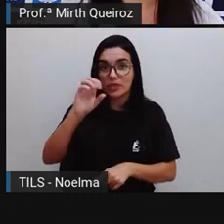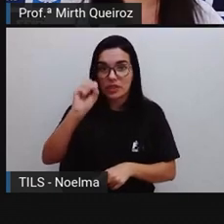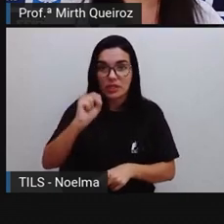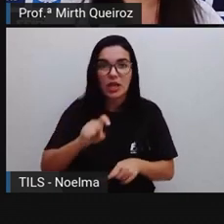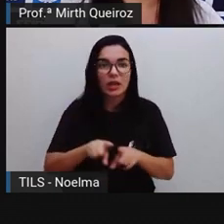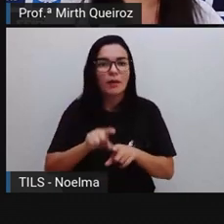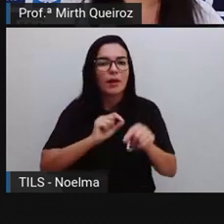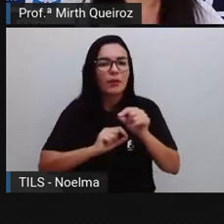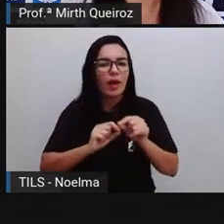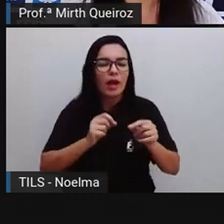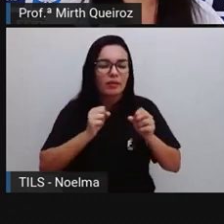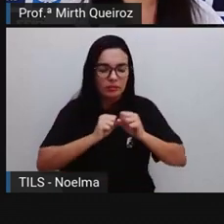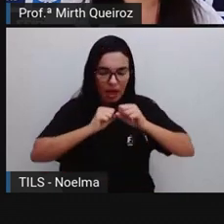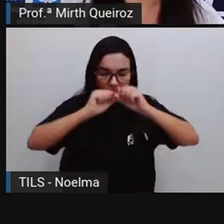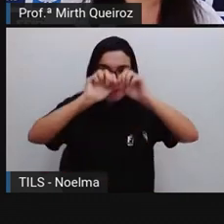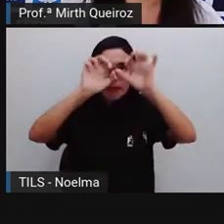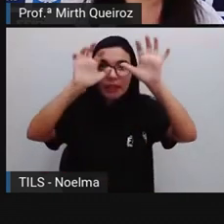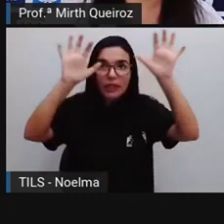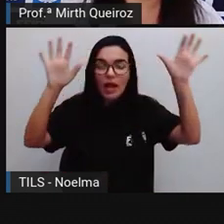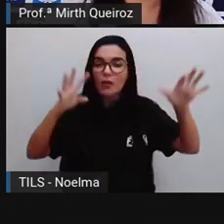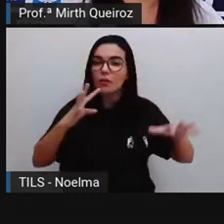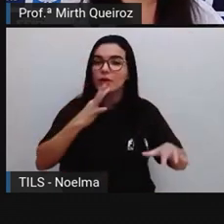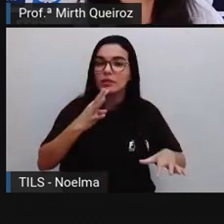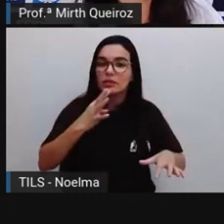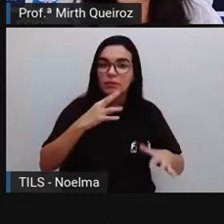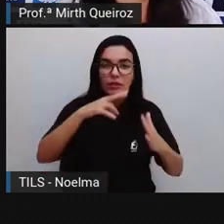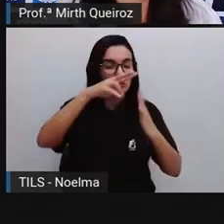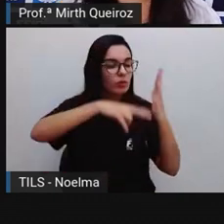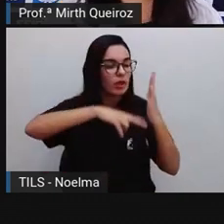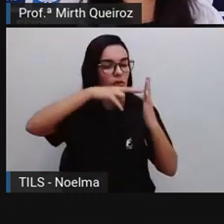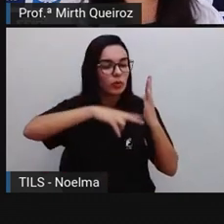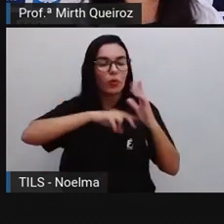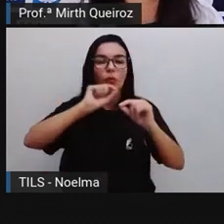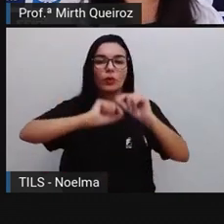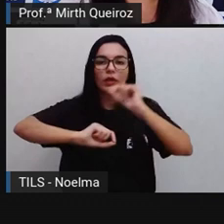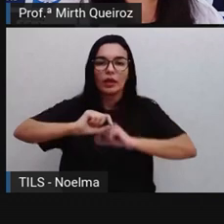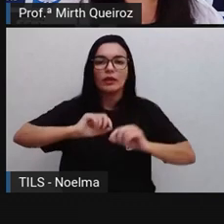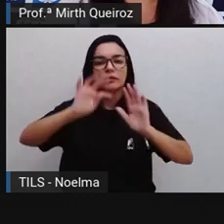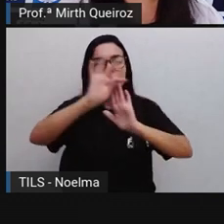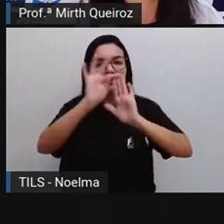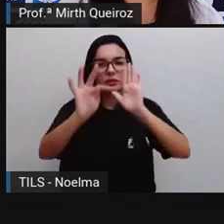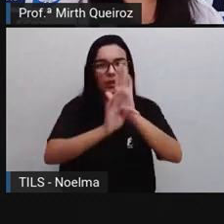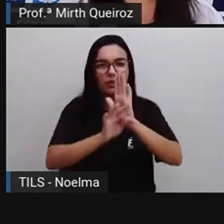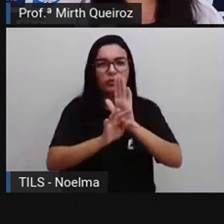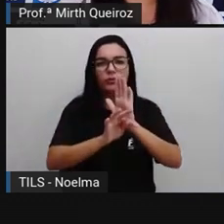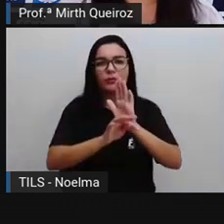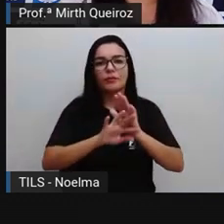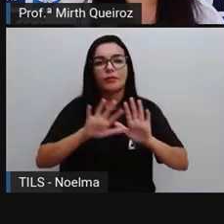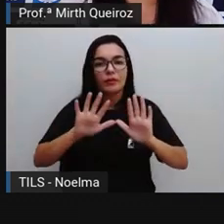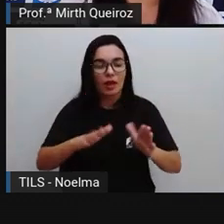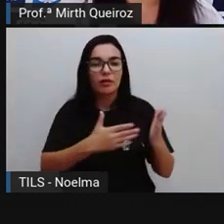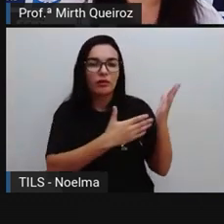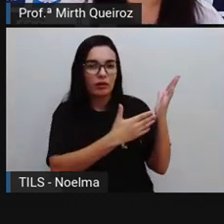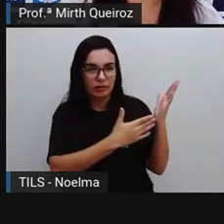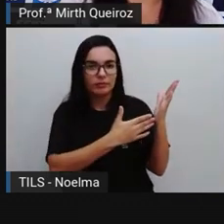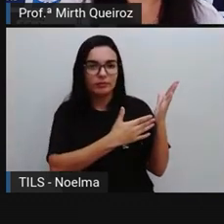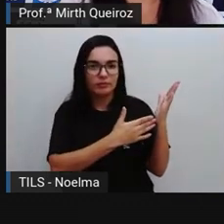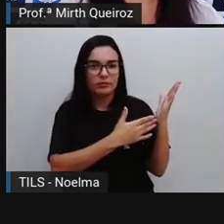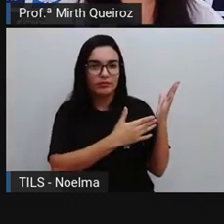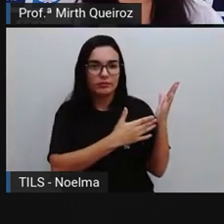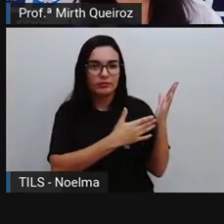o texto, né? Sobre o que o texto aborda. Então, o dicionário, a gente está mais ligado à questão do significado das